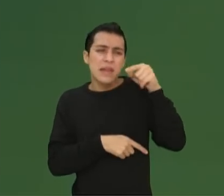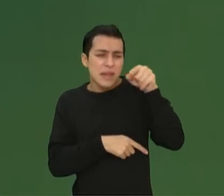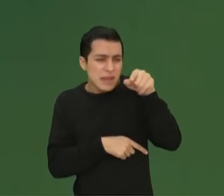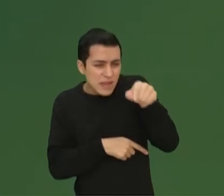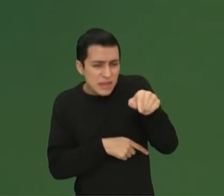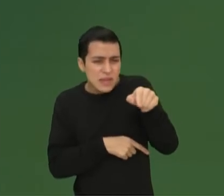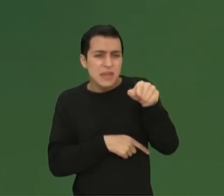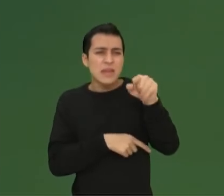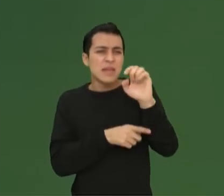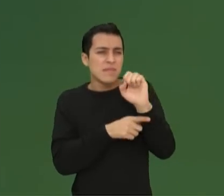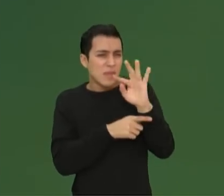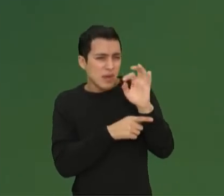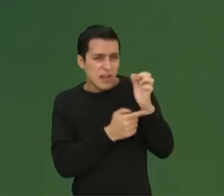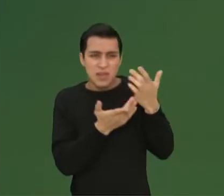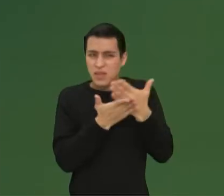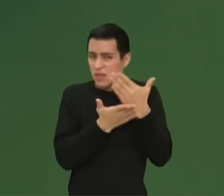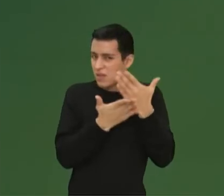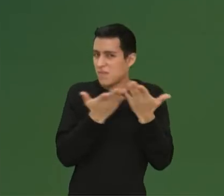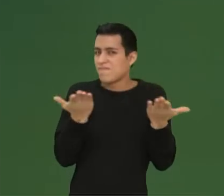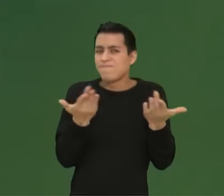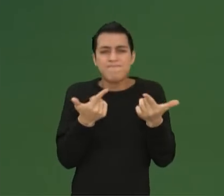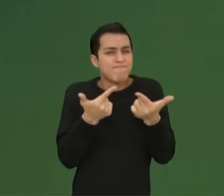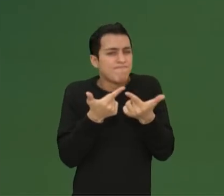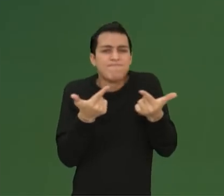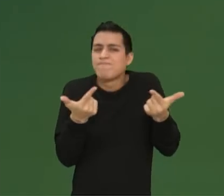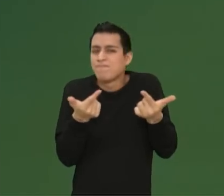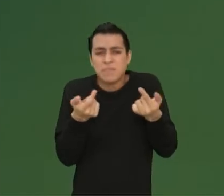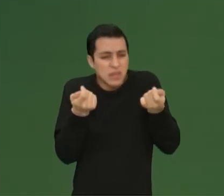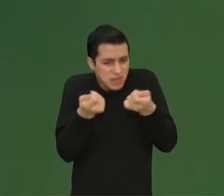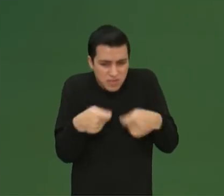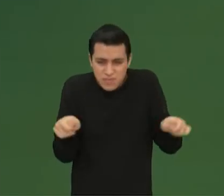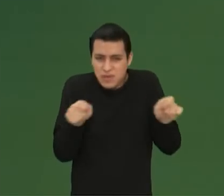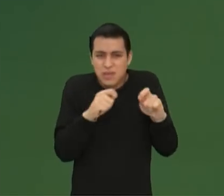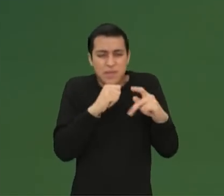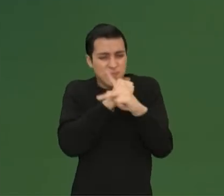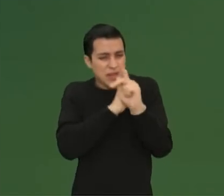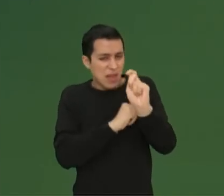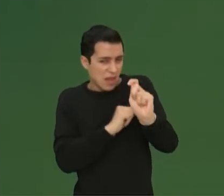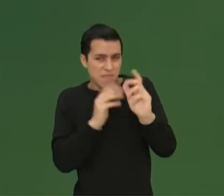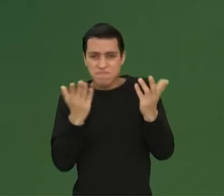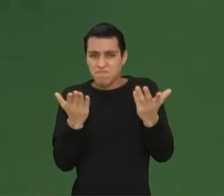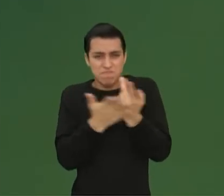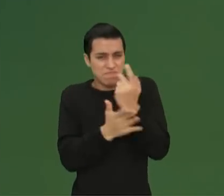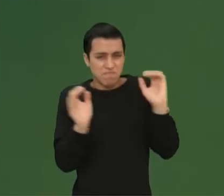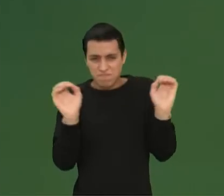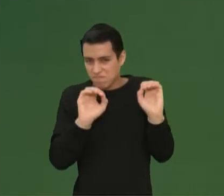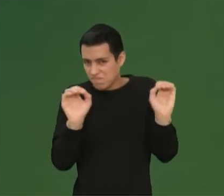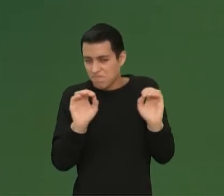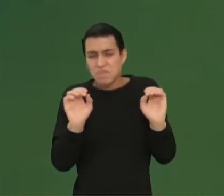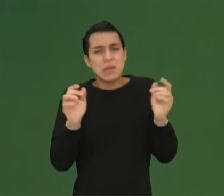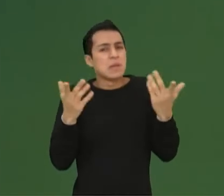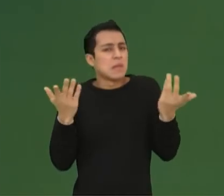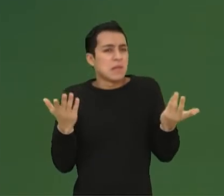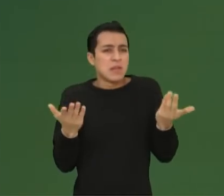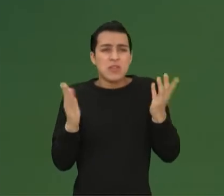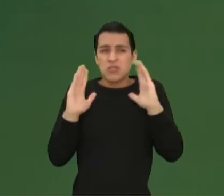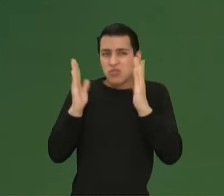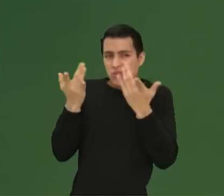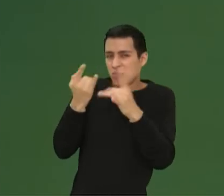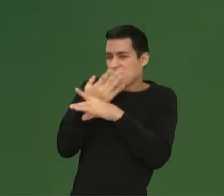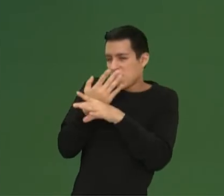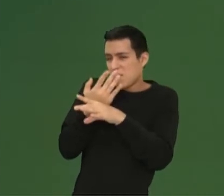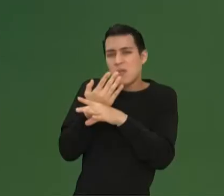por este livro. Não exigiu a preposição a. Então, não ocorre crase realmente. Já temos